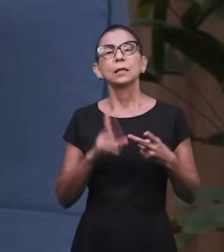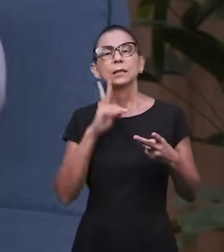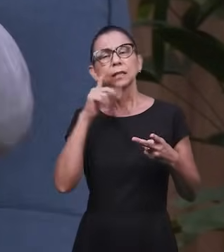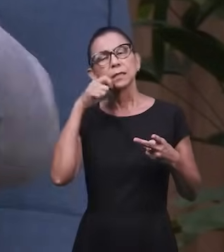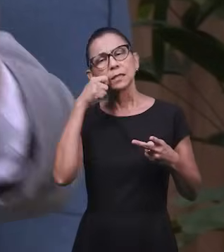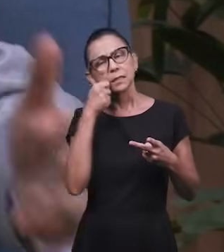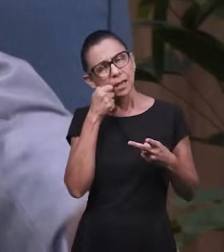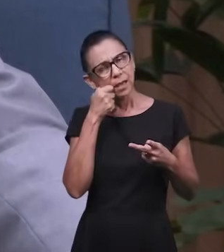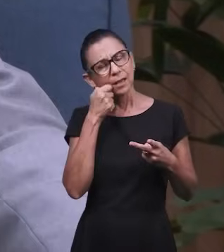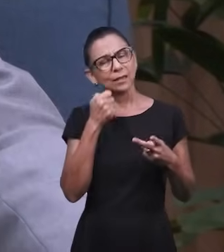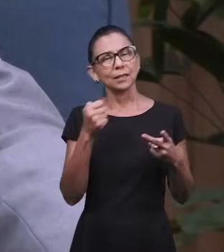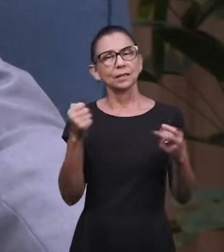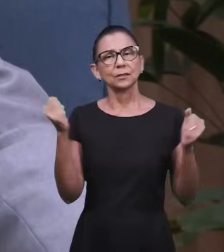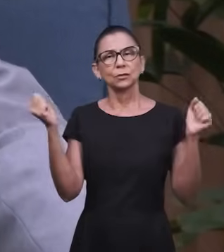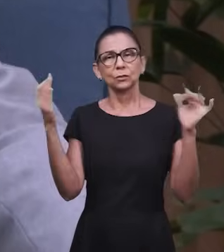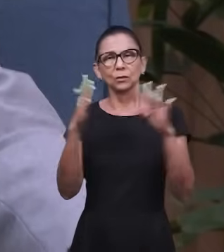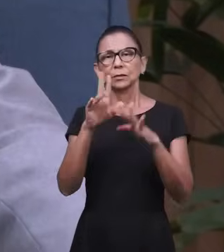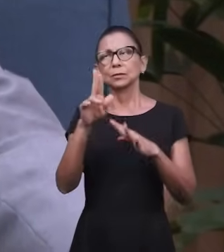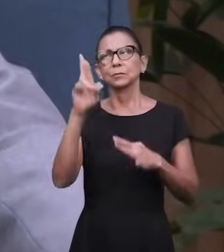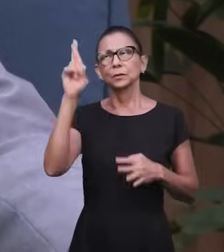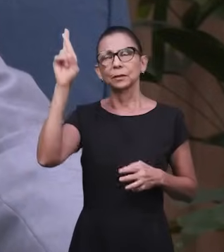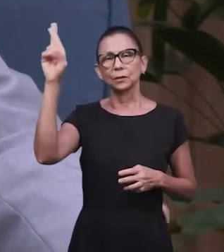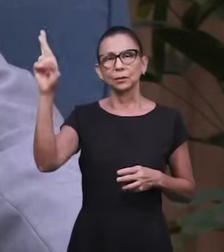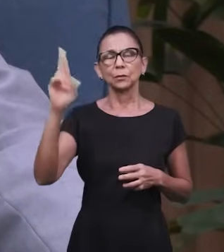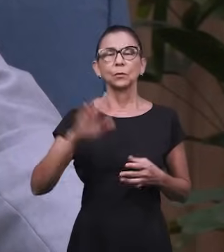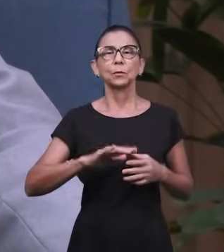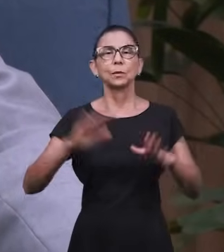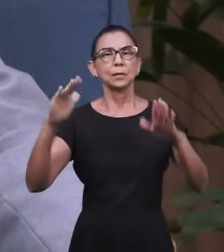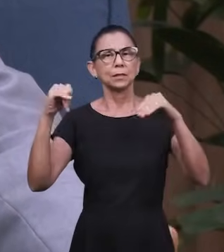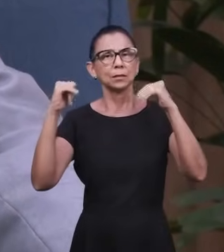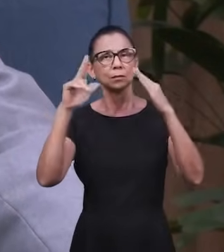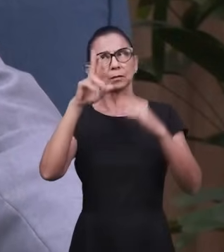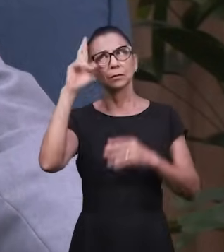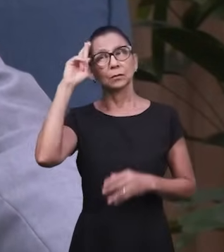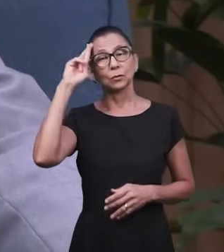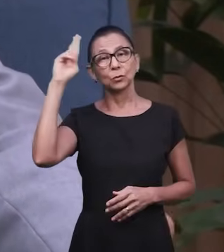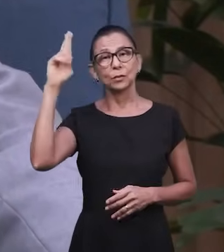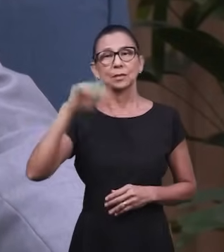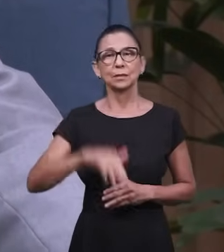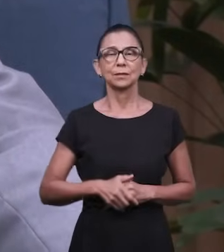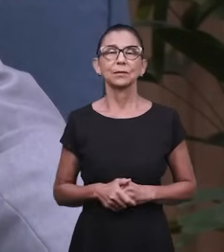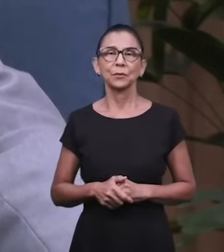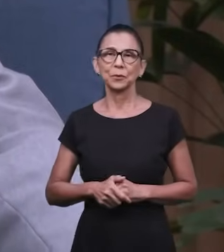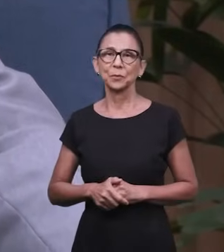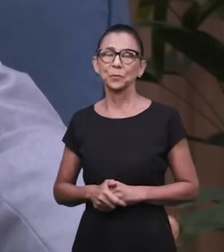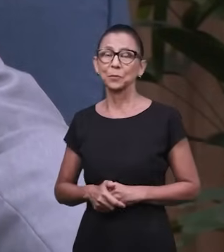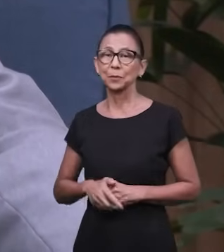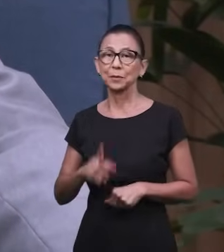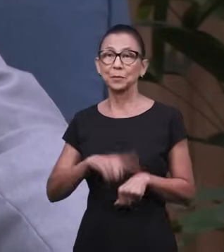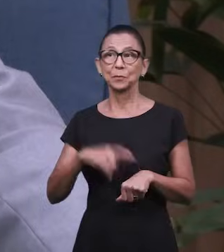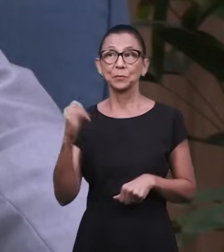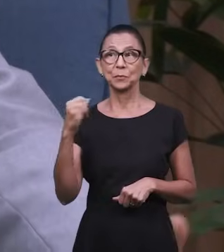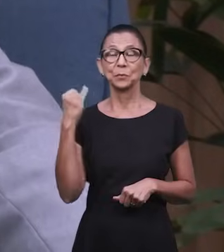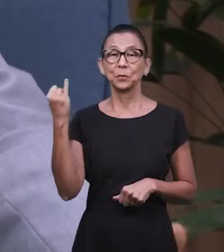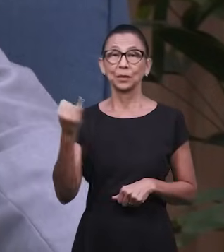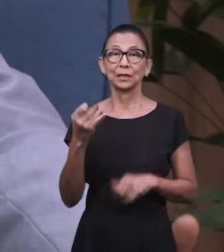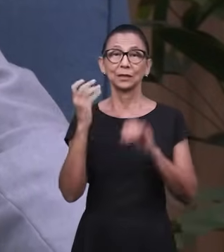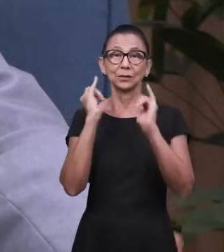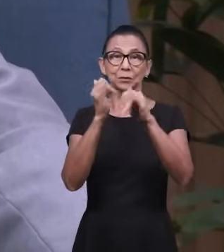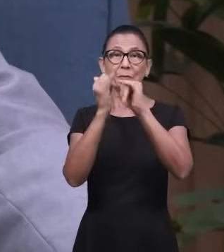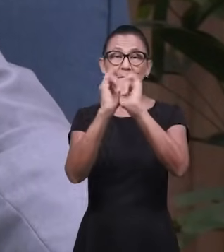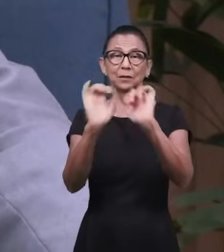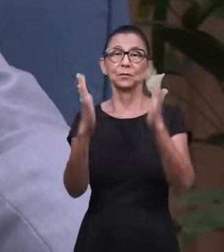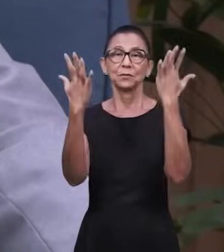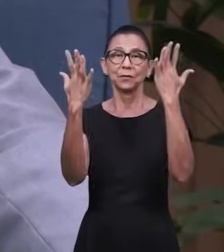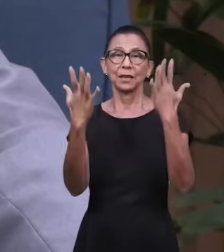e bendizendo ao Senhor por estarmos de fato vivendo esse momento. O Senhor nos deu a bênção, de estarmos vivendo esse